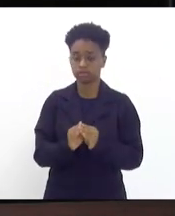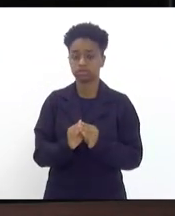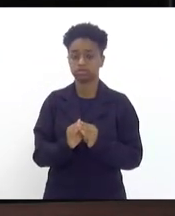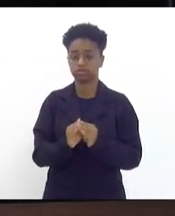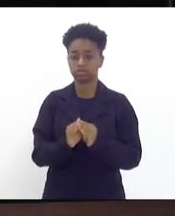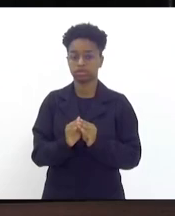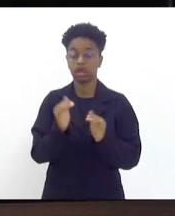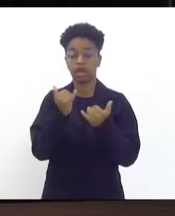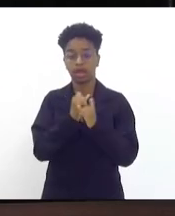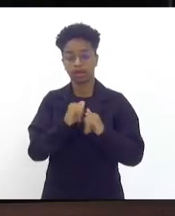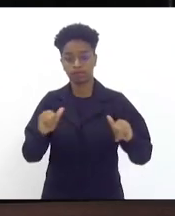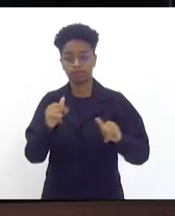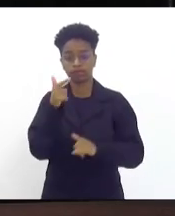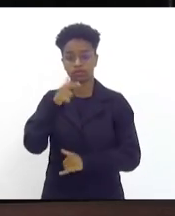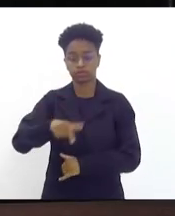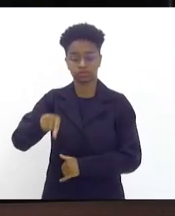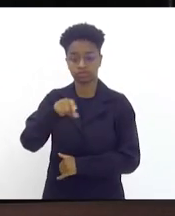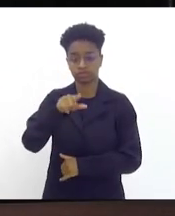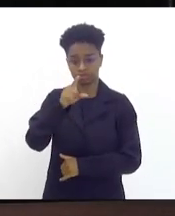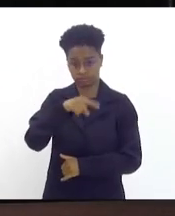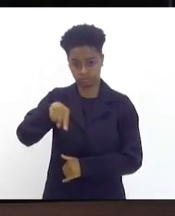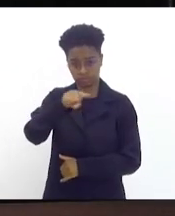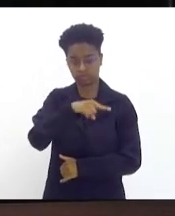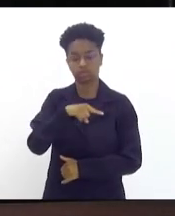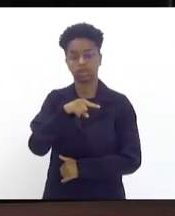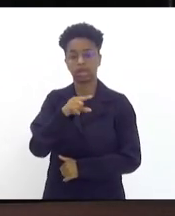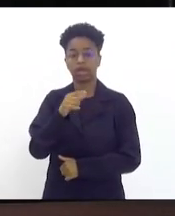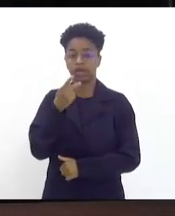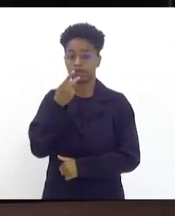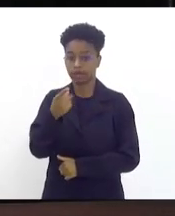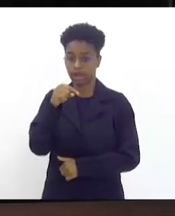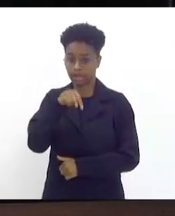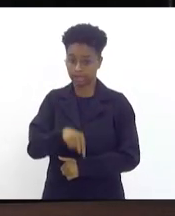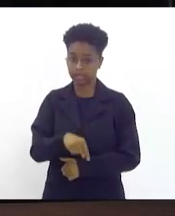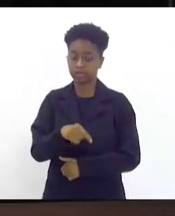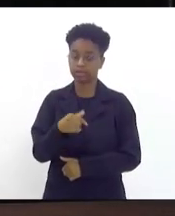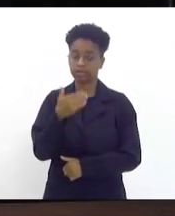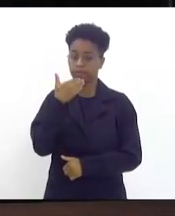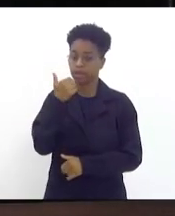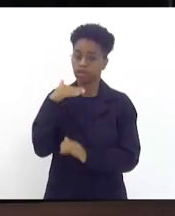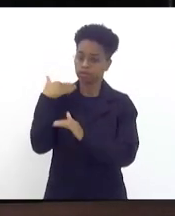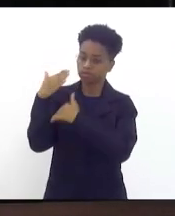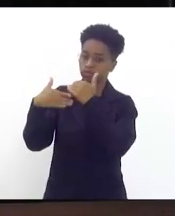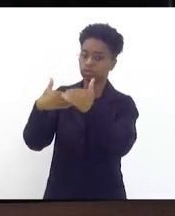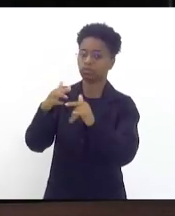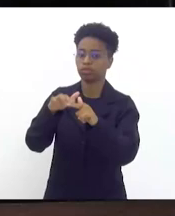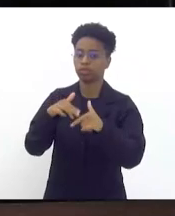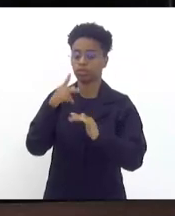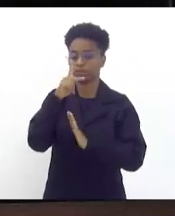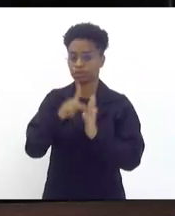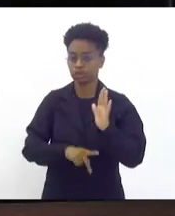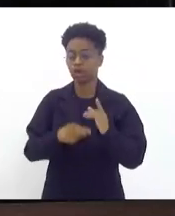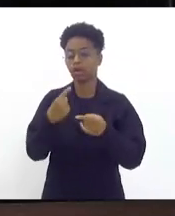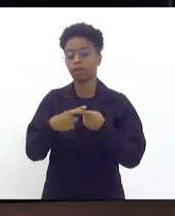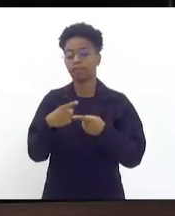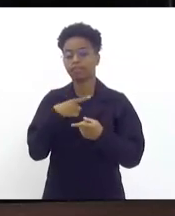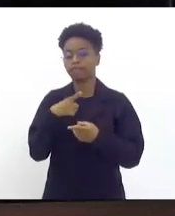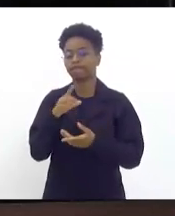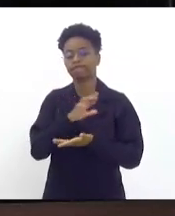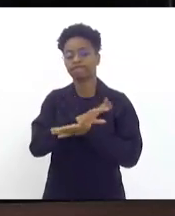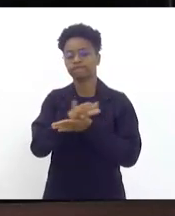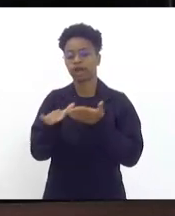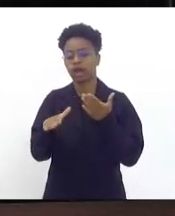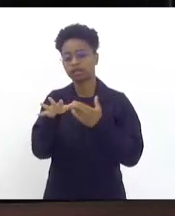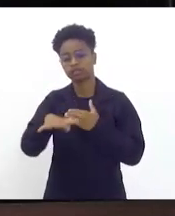informando mais uma vez falo também que essa casa sai maior com o nosso projeto Presidente porque vários mecanismos de